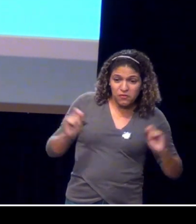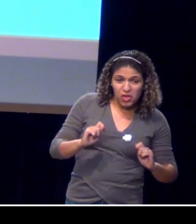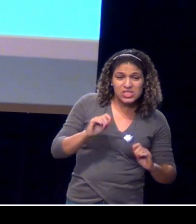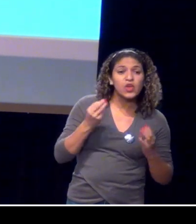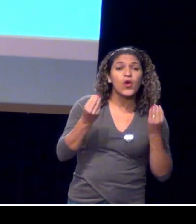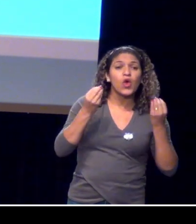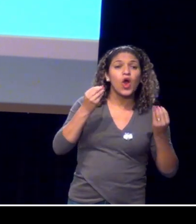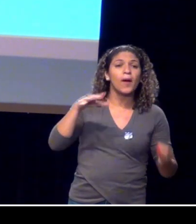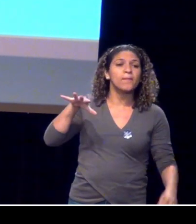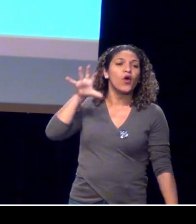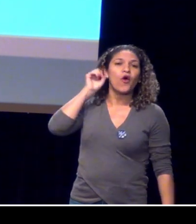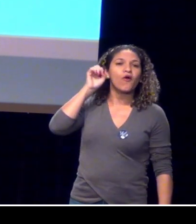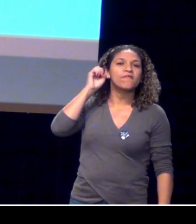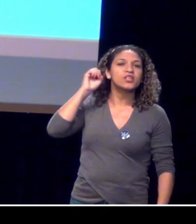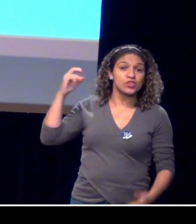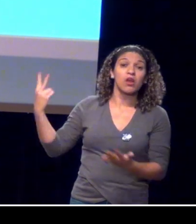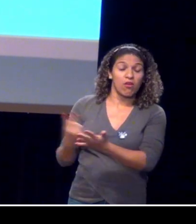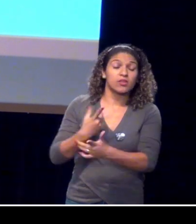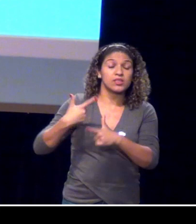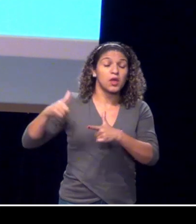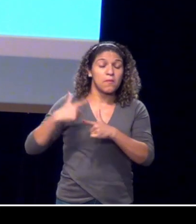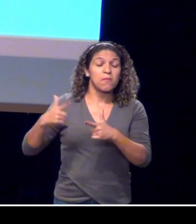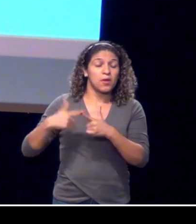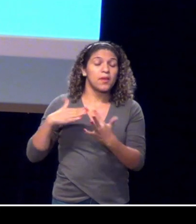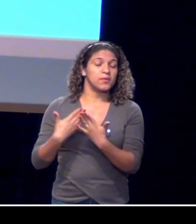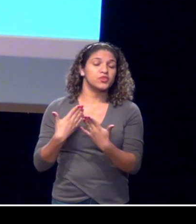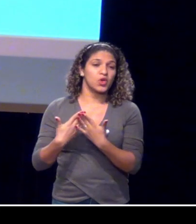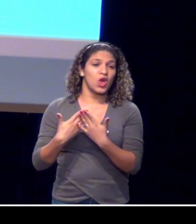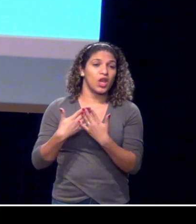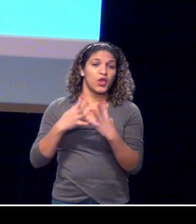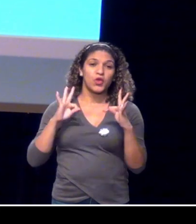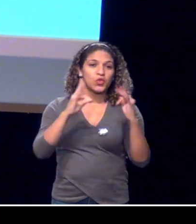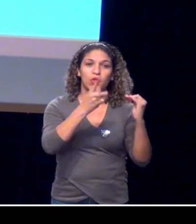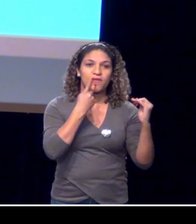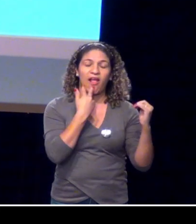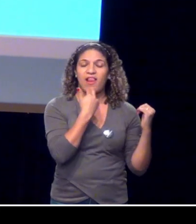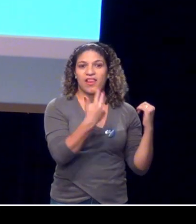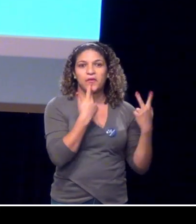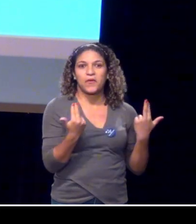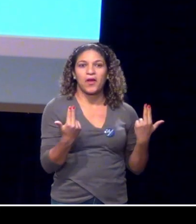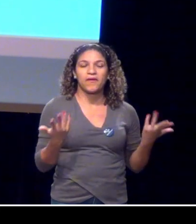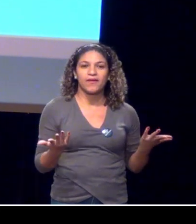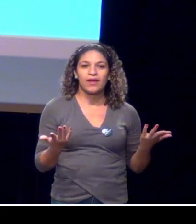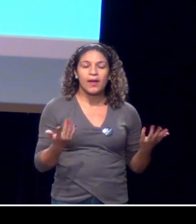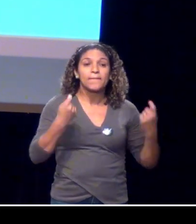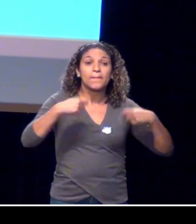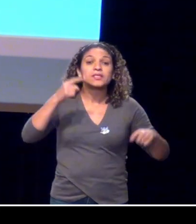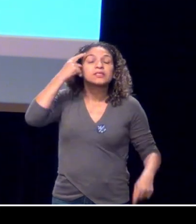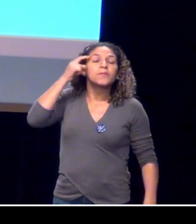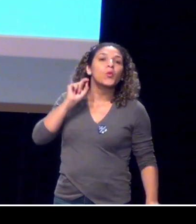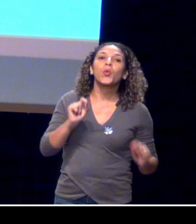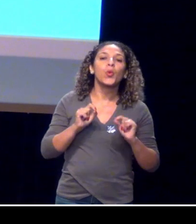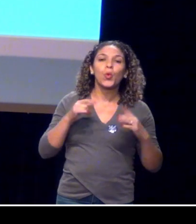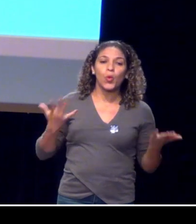criança ouvinte teria problema na escola. Todos falamos a mesma língua, não é? Mas eu tenho que pensar